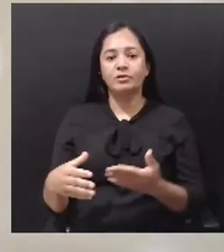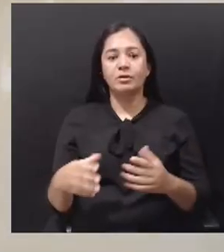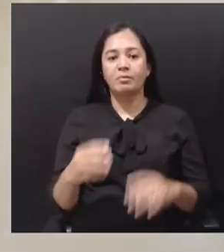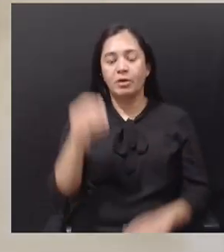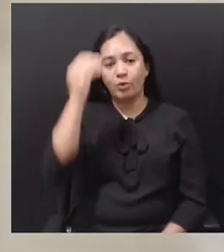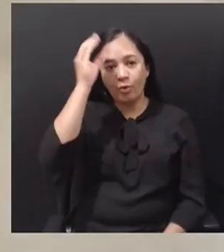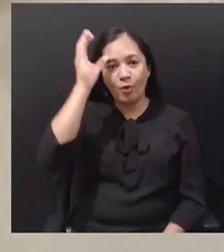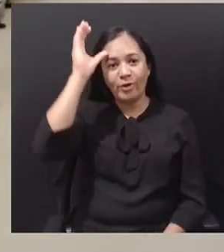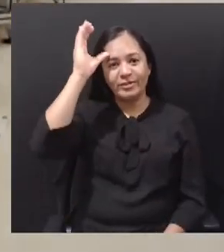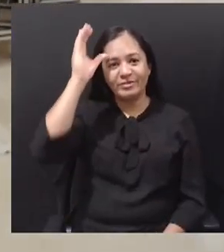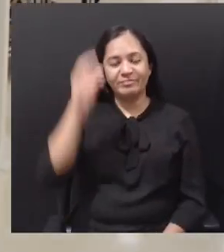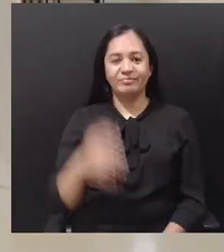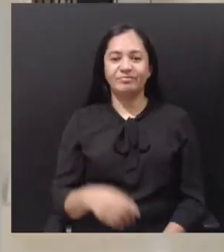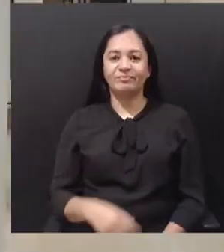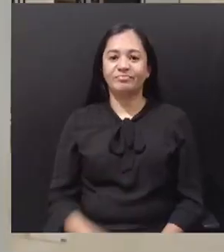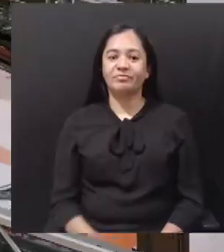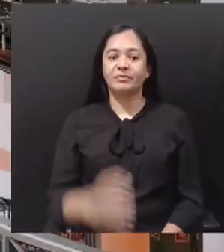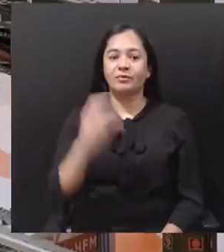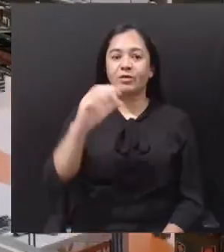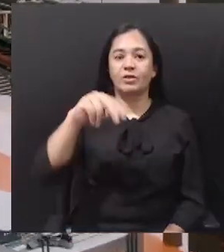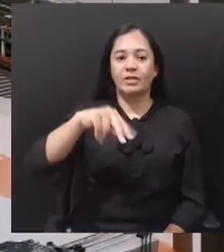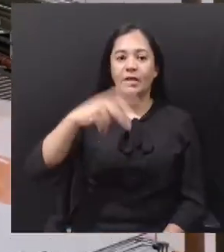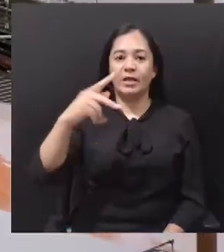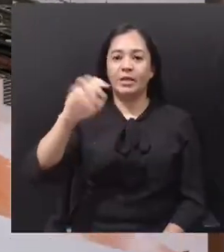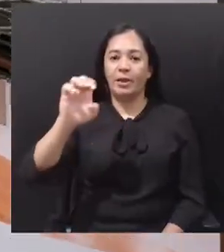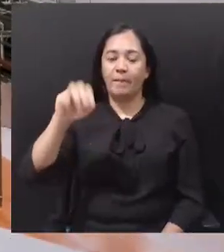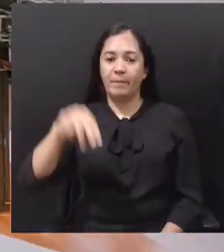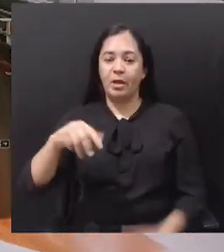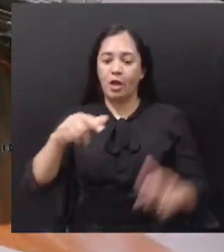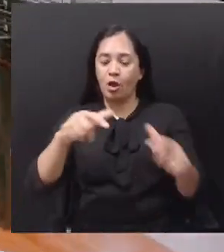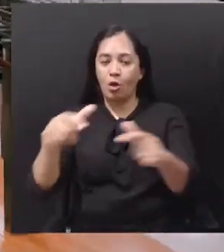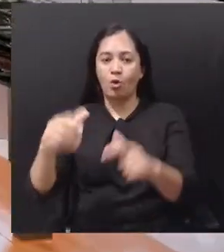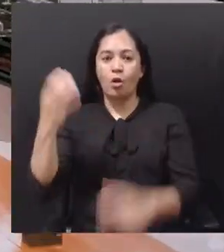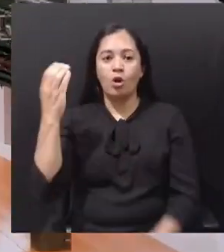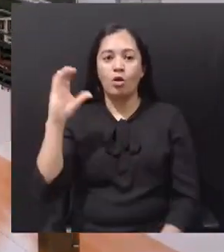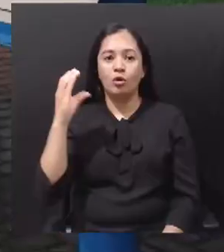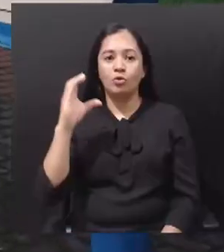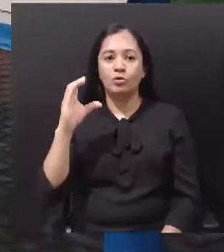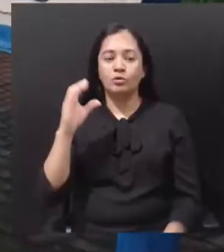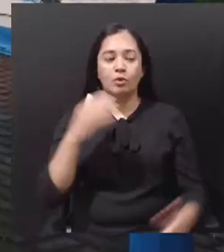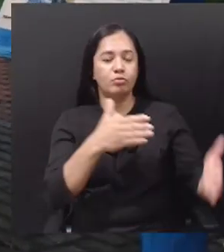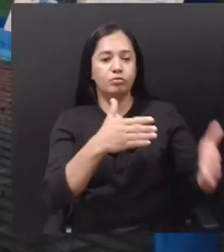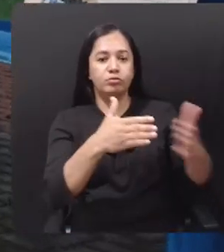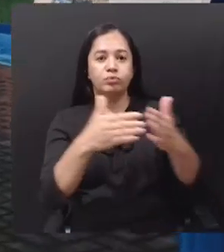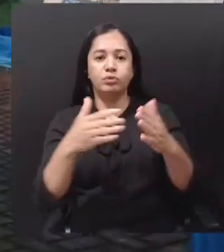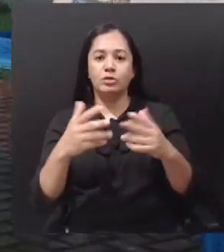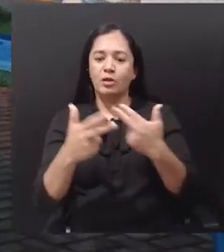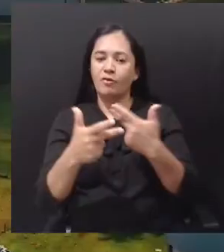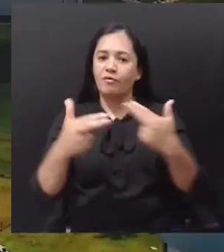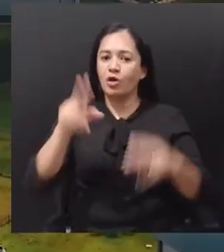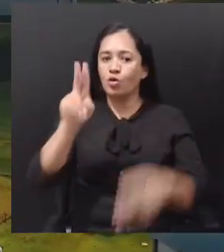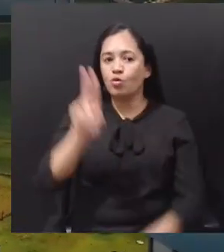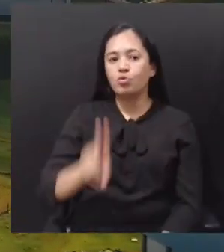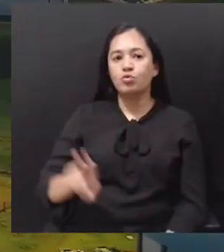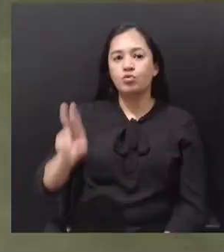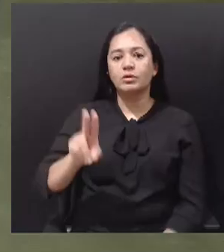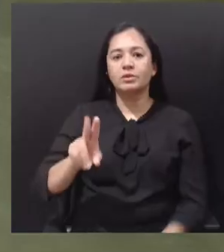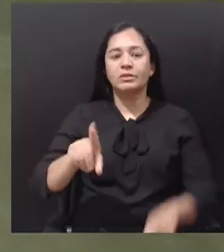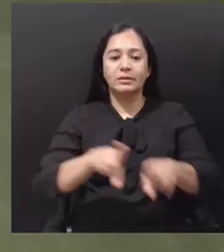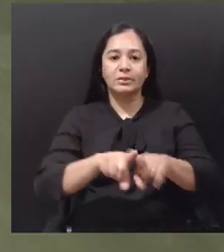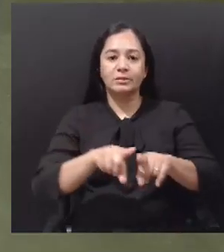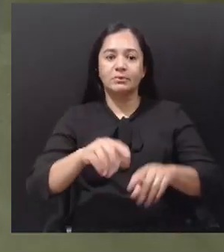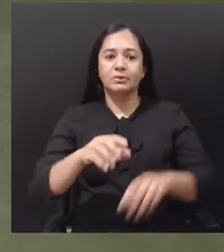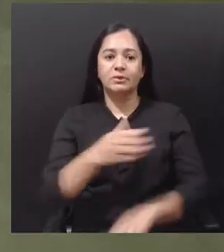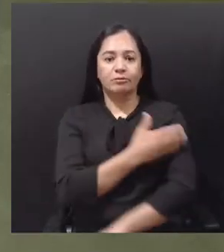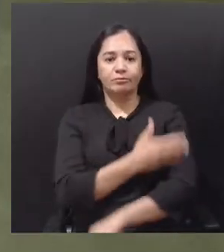O CNPEM abriga um ambiente científico de fronteira, multiusuário e multidisciplinar.